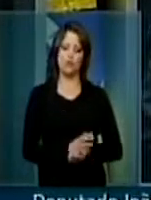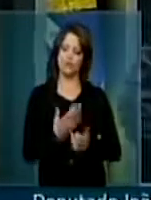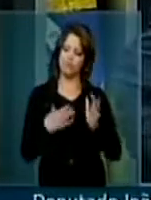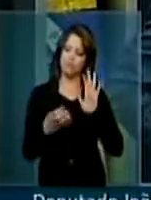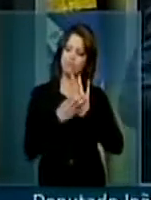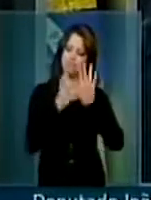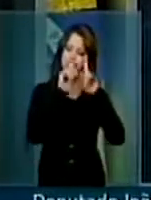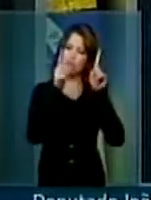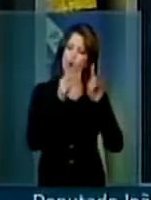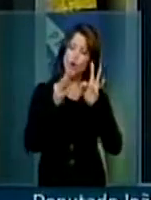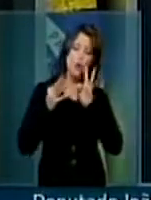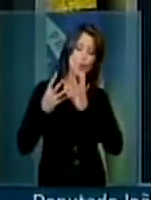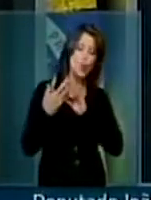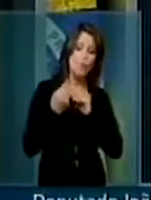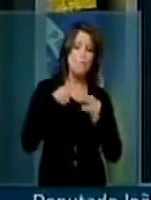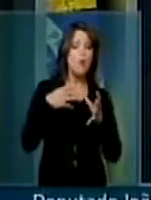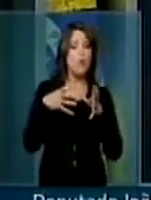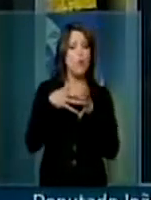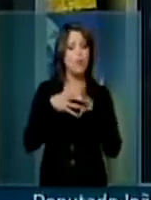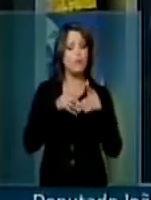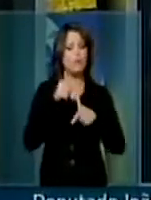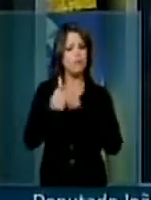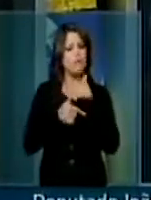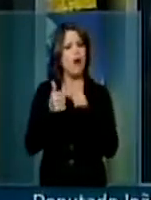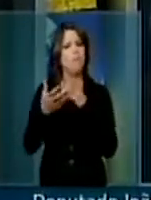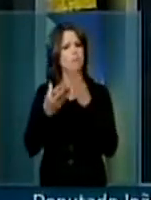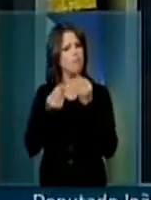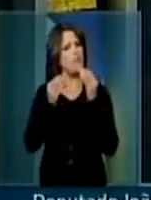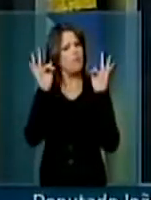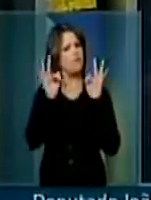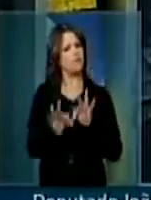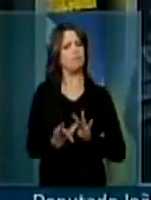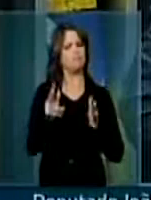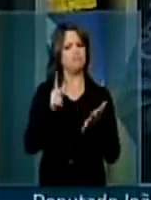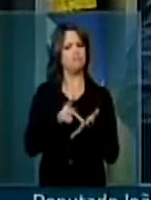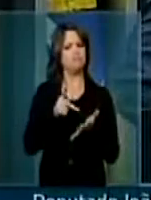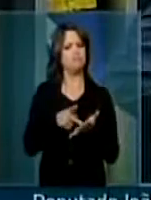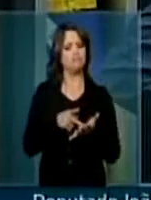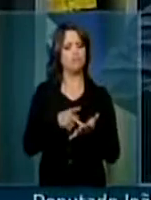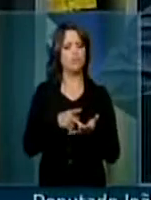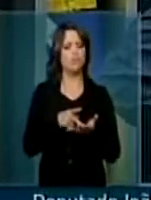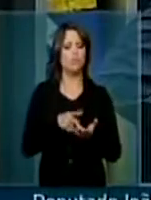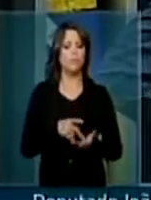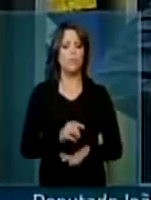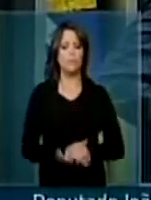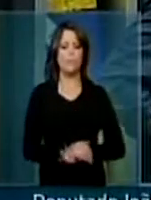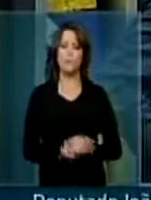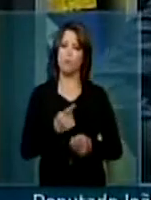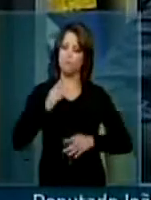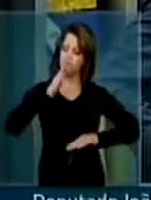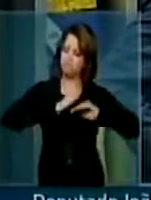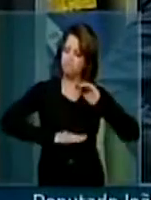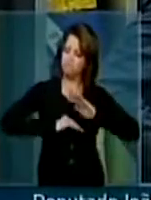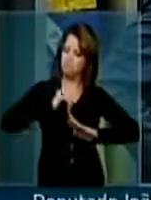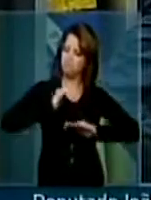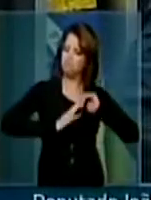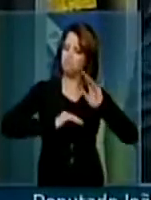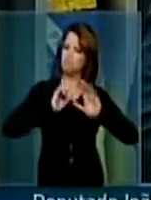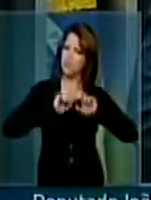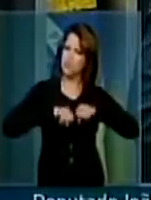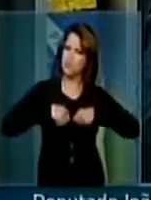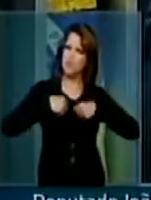Toda a minha equipe tem estado bastante satisfeita com o profissionalismo, com